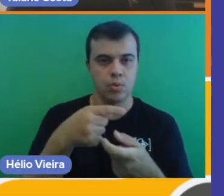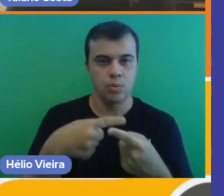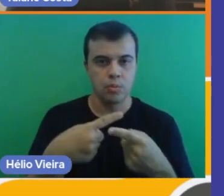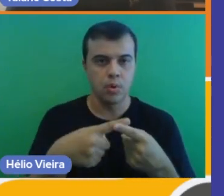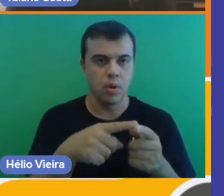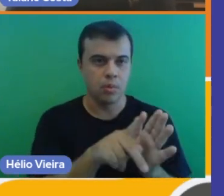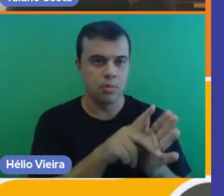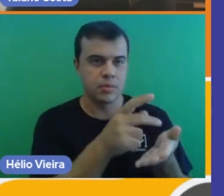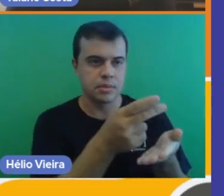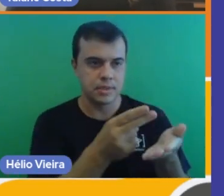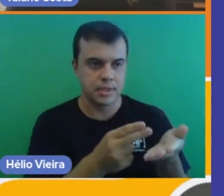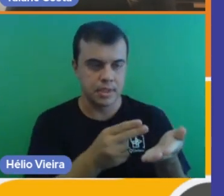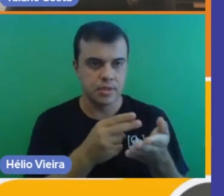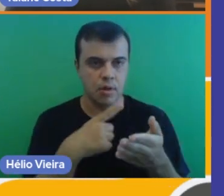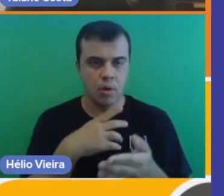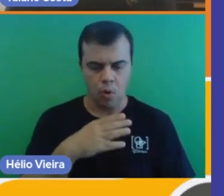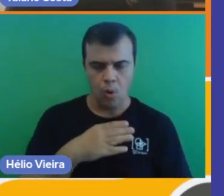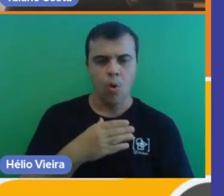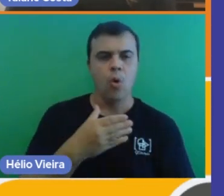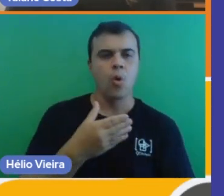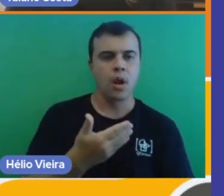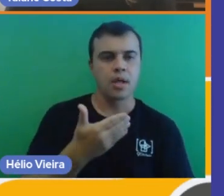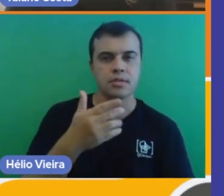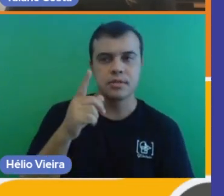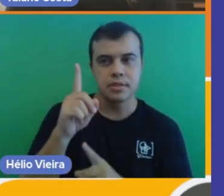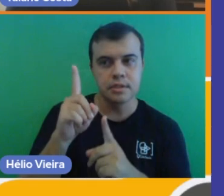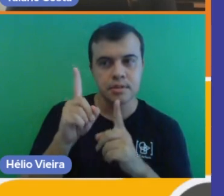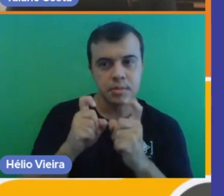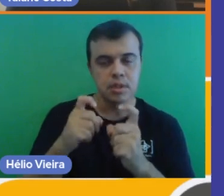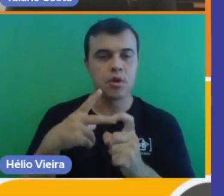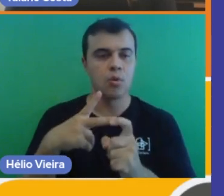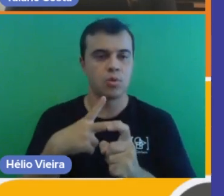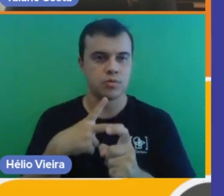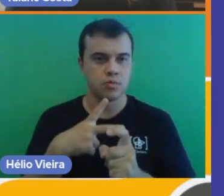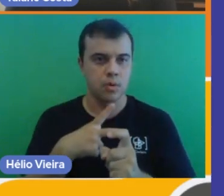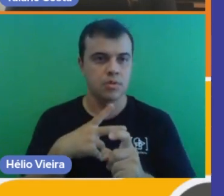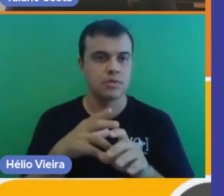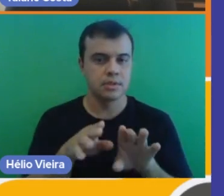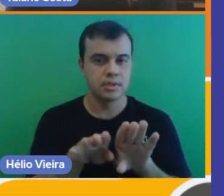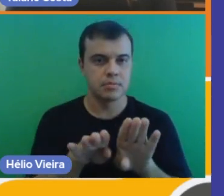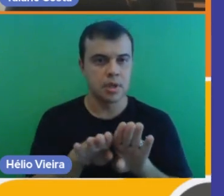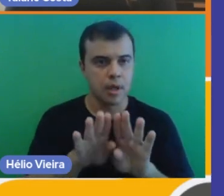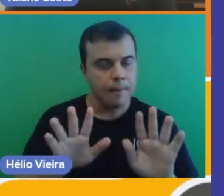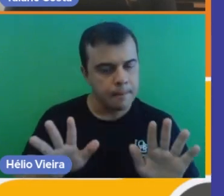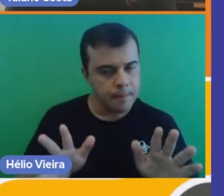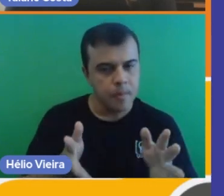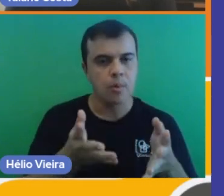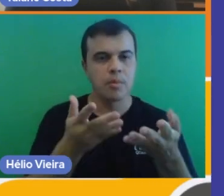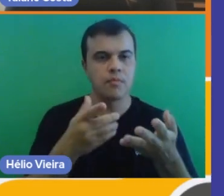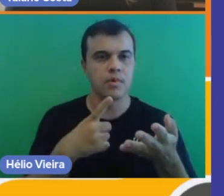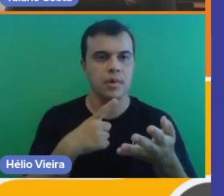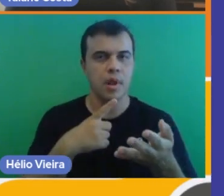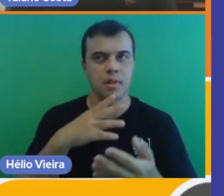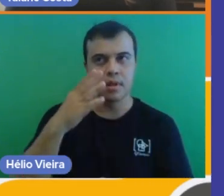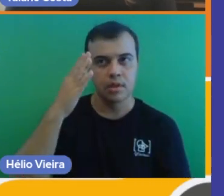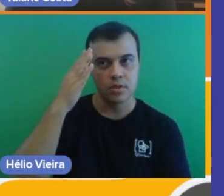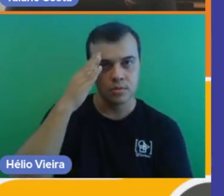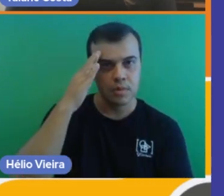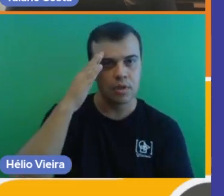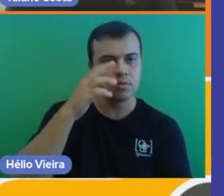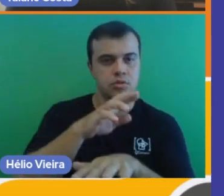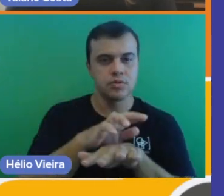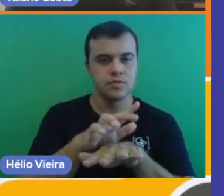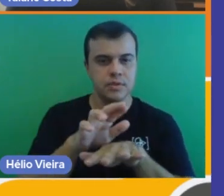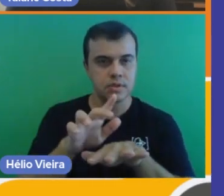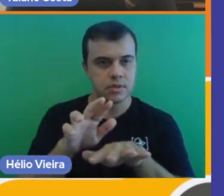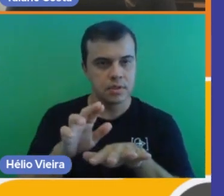desenho, encorajando a expressão individual e promovendo a compreensão da